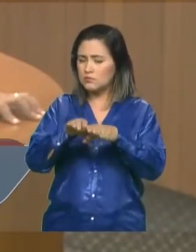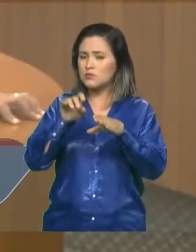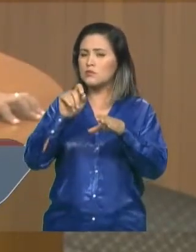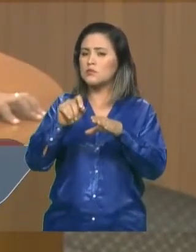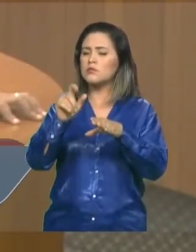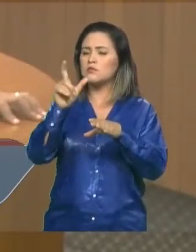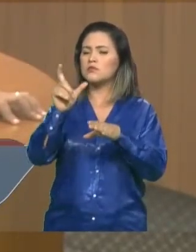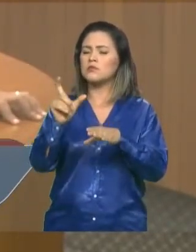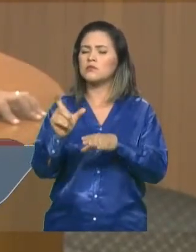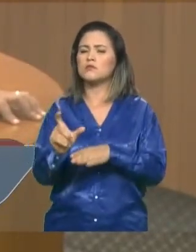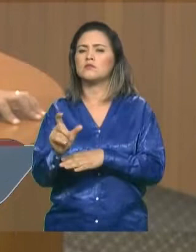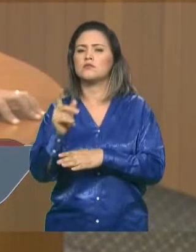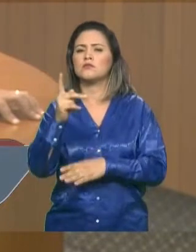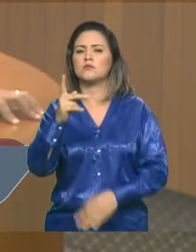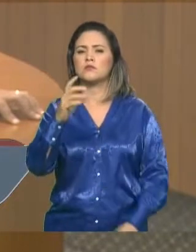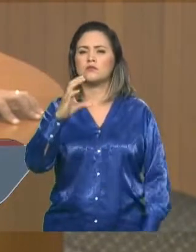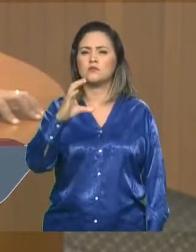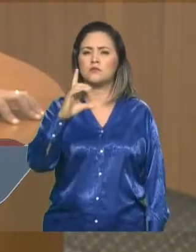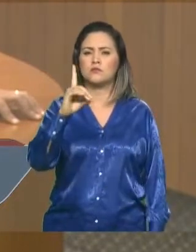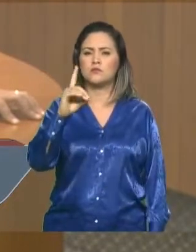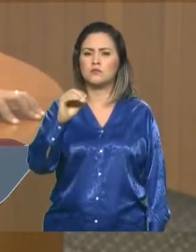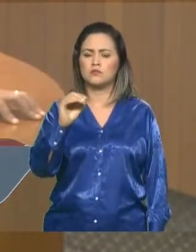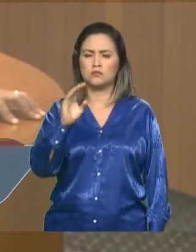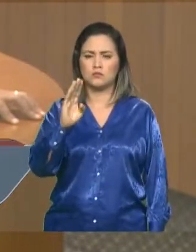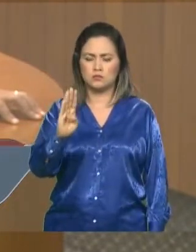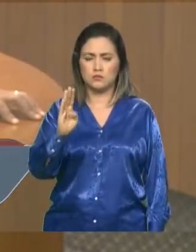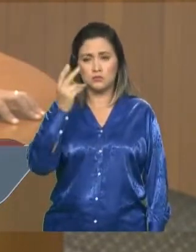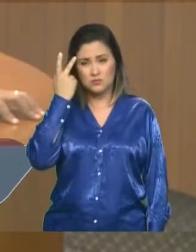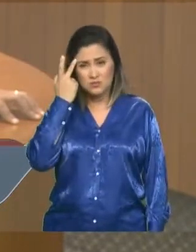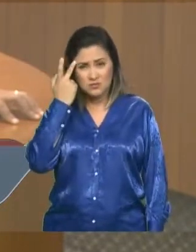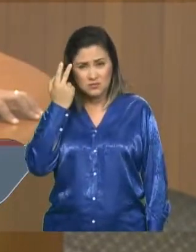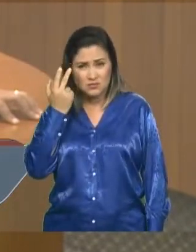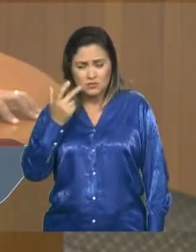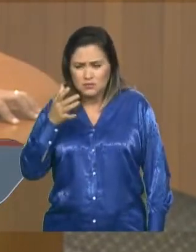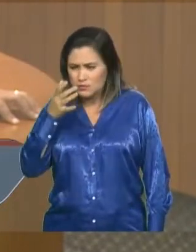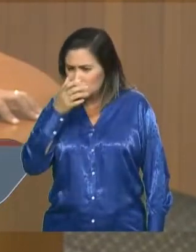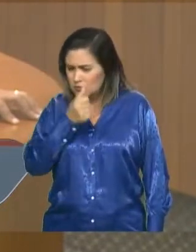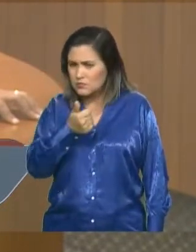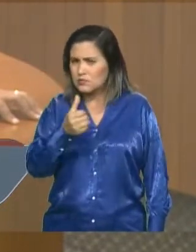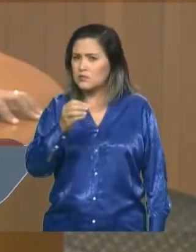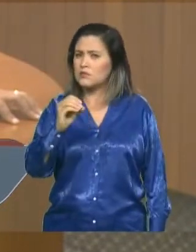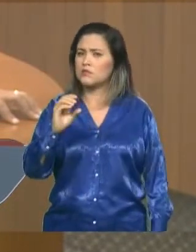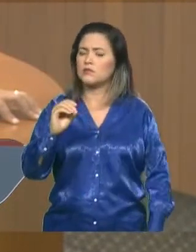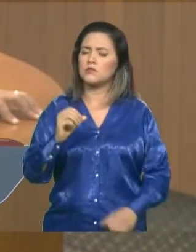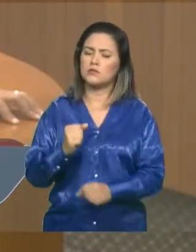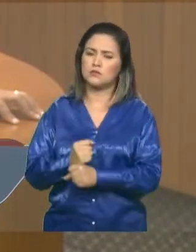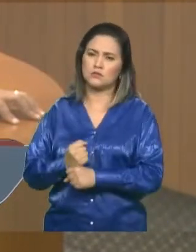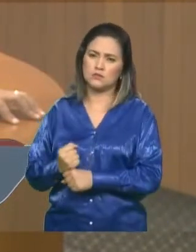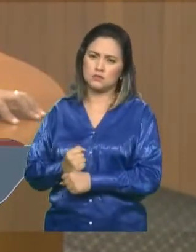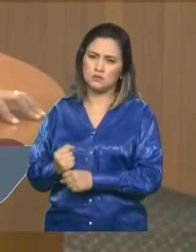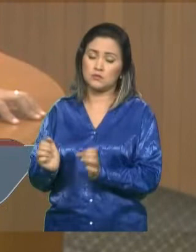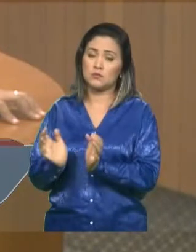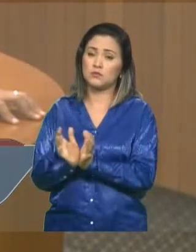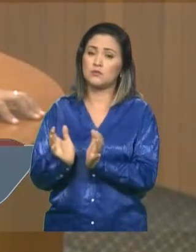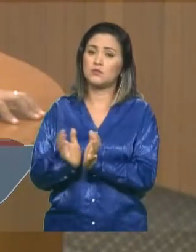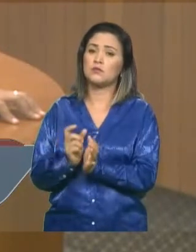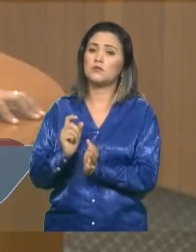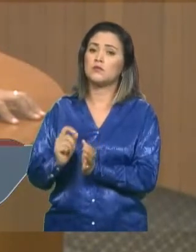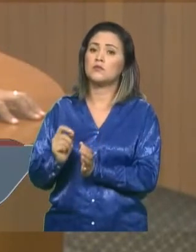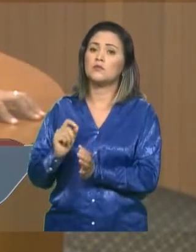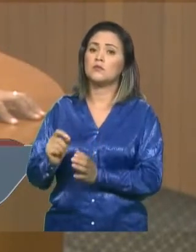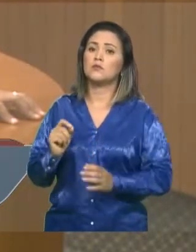de uma história de quase 100 anos, de um partido que a cada ano renova o seu